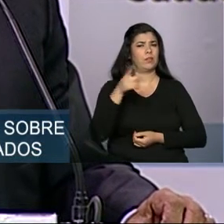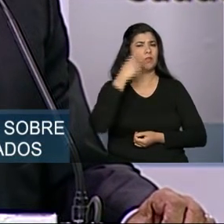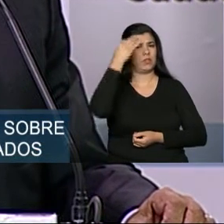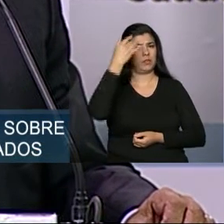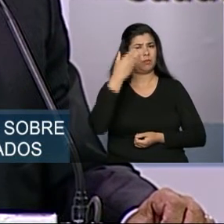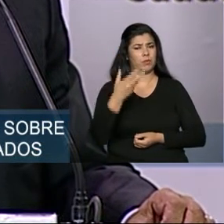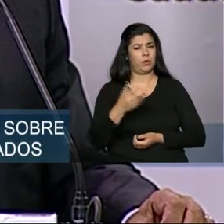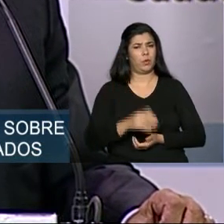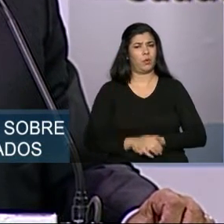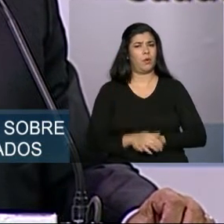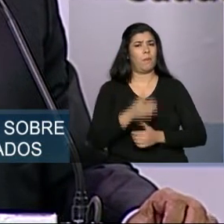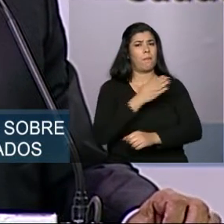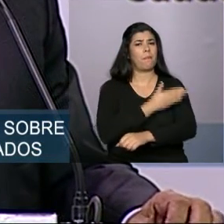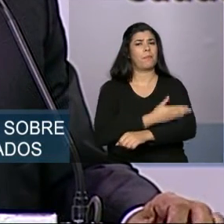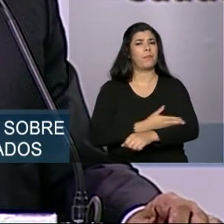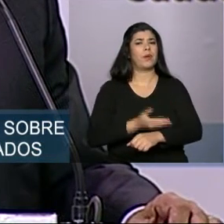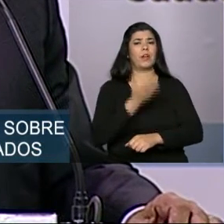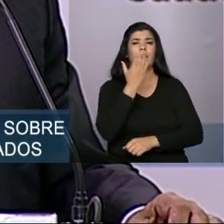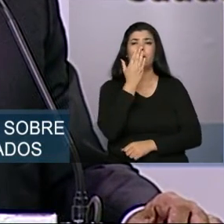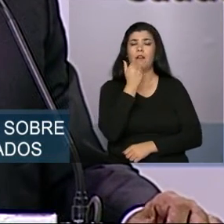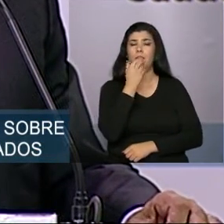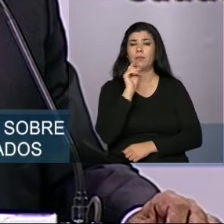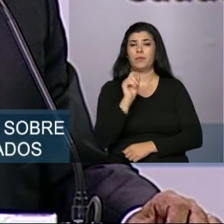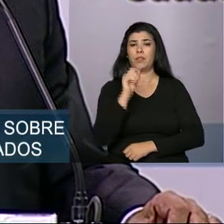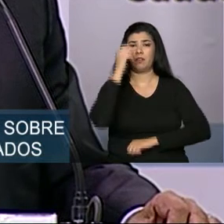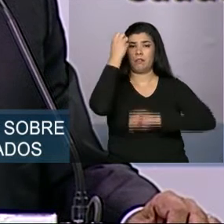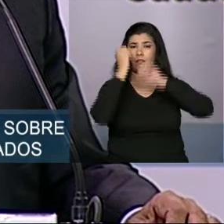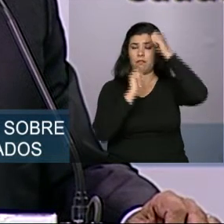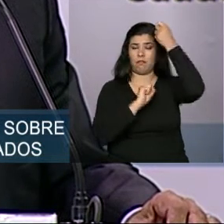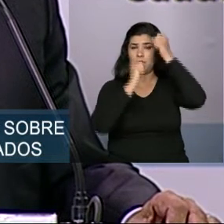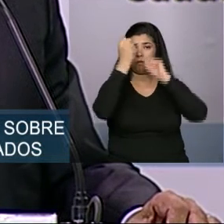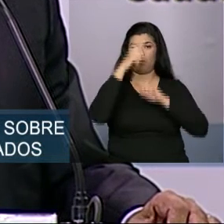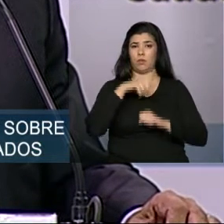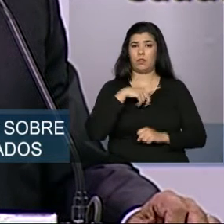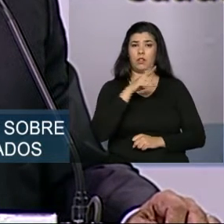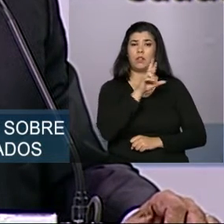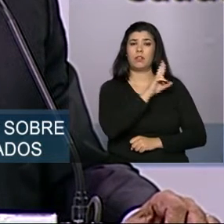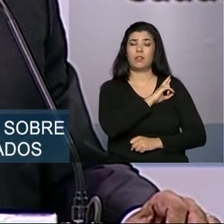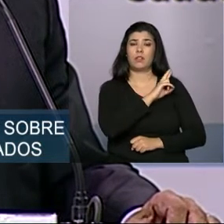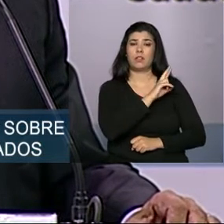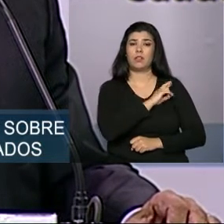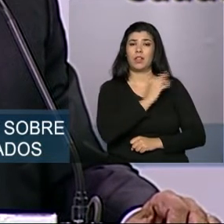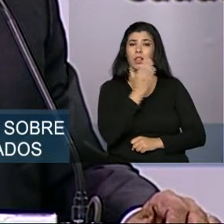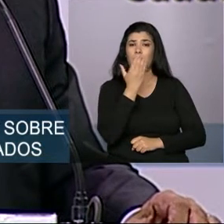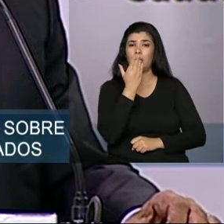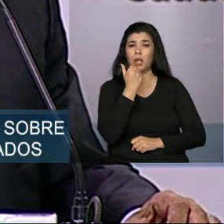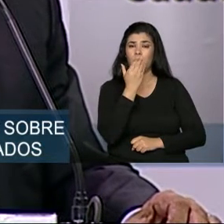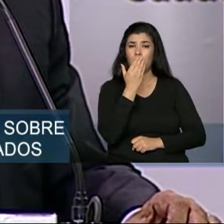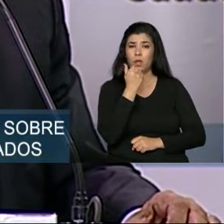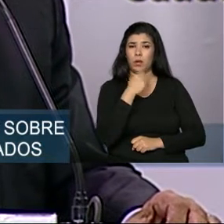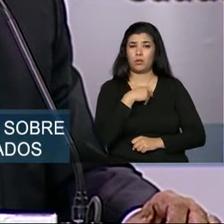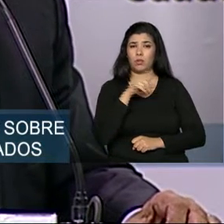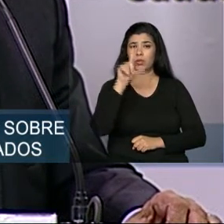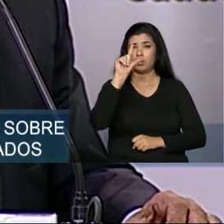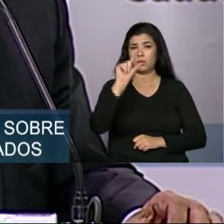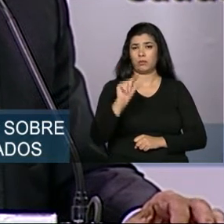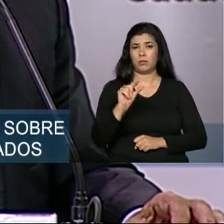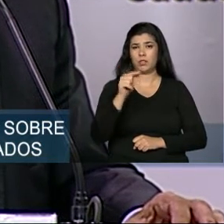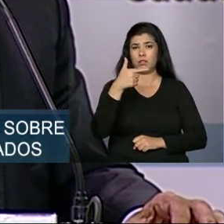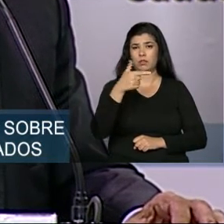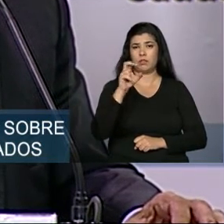alimentar, nunca esquecendo que a indústria é responsável pelo consumo de menos de